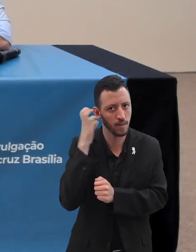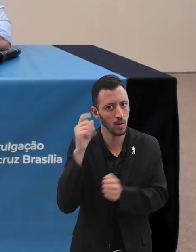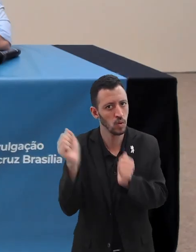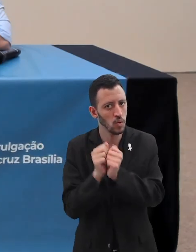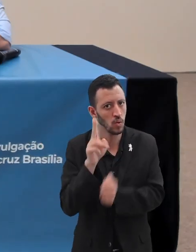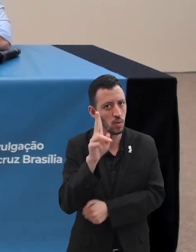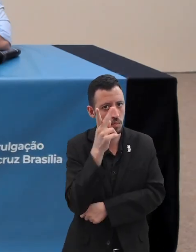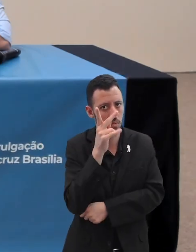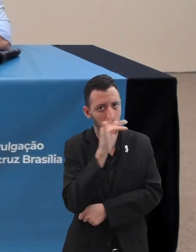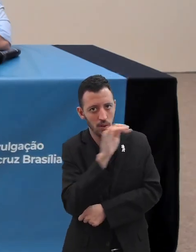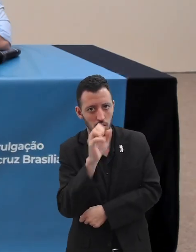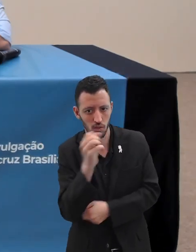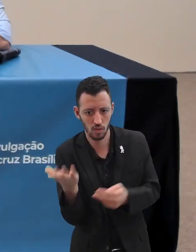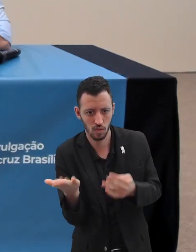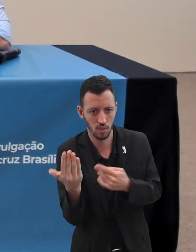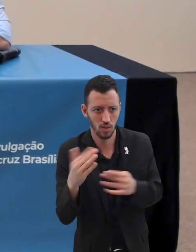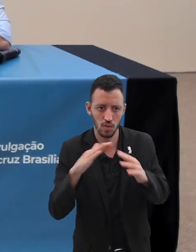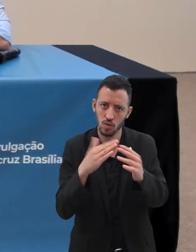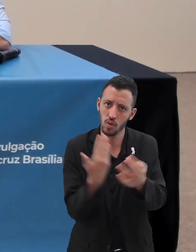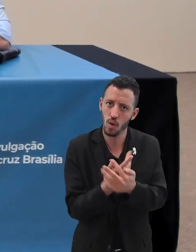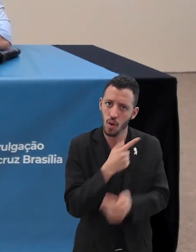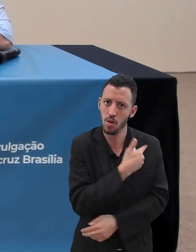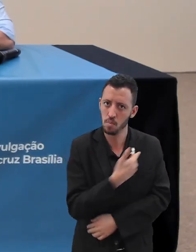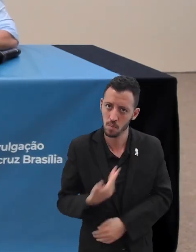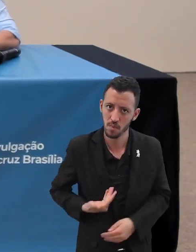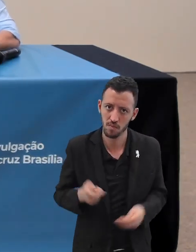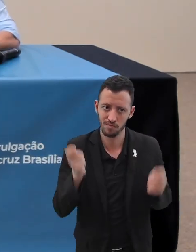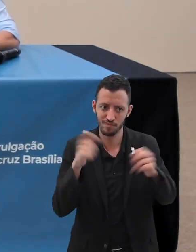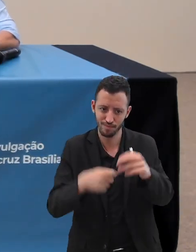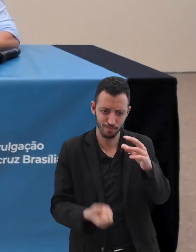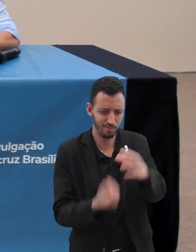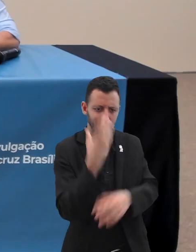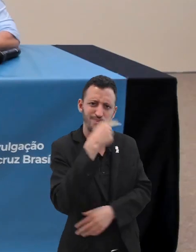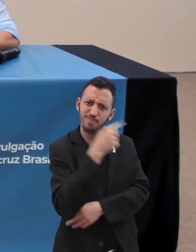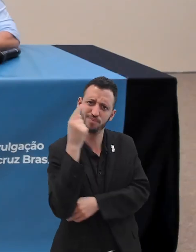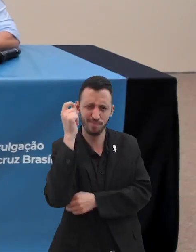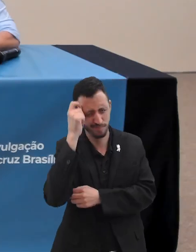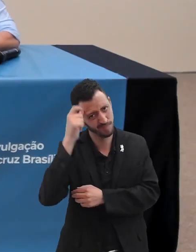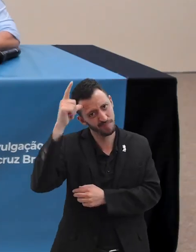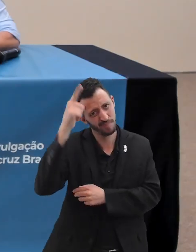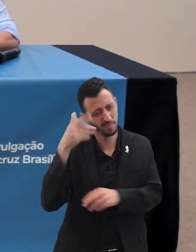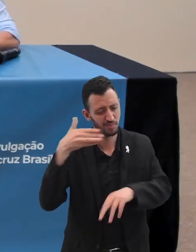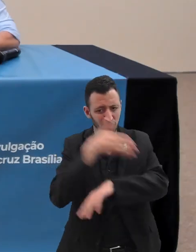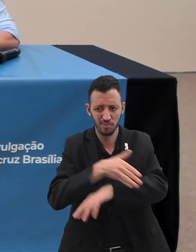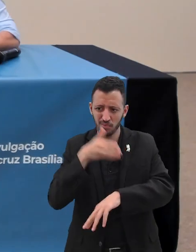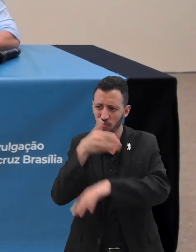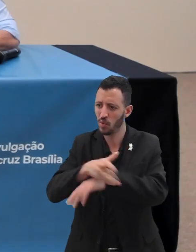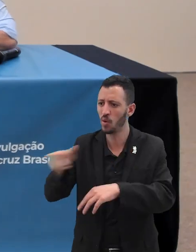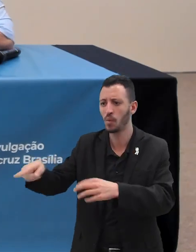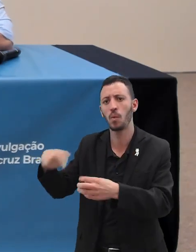da USP, em que os jovens das escolas públicas eles construíam conhecimento indo nos seus bairros,